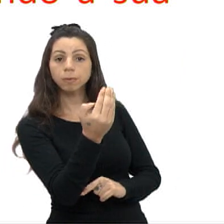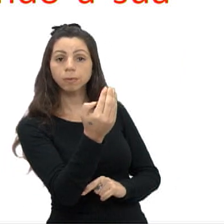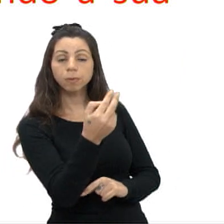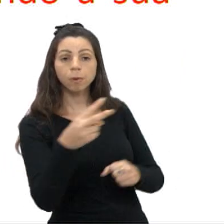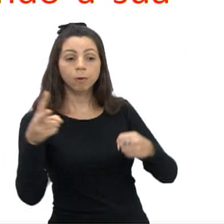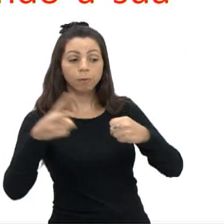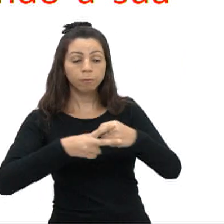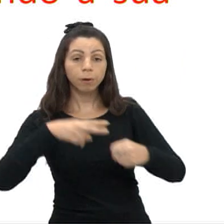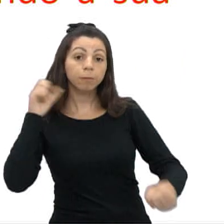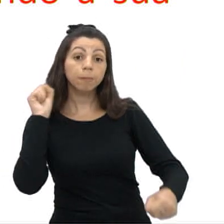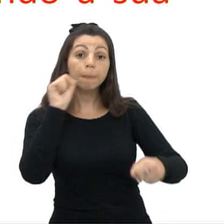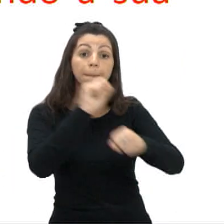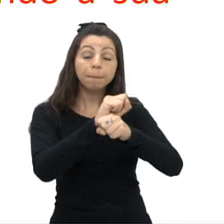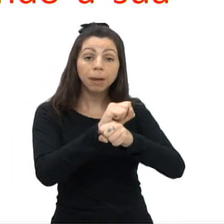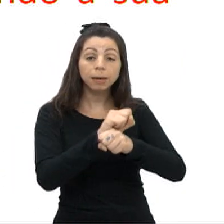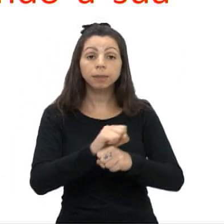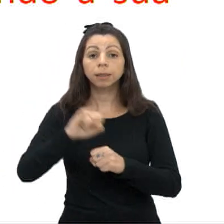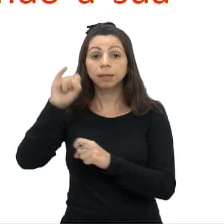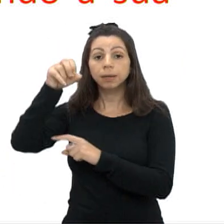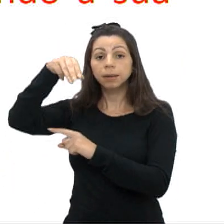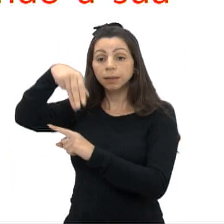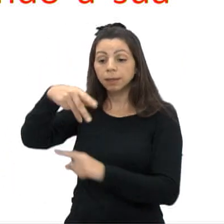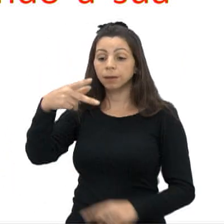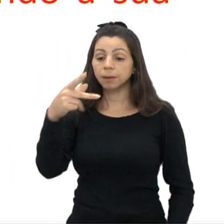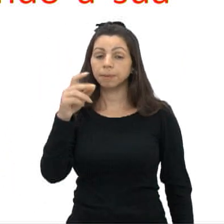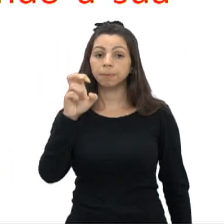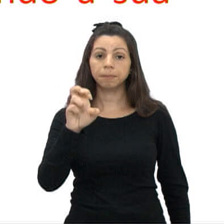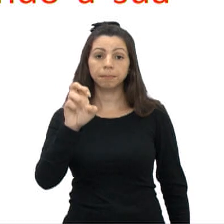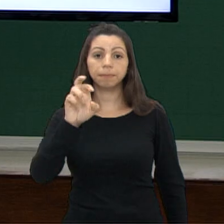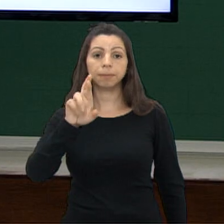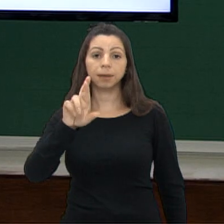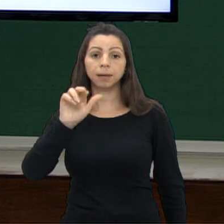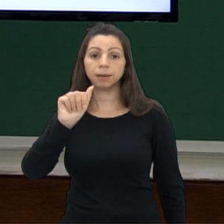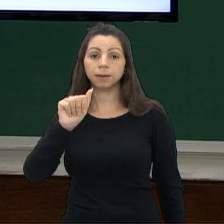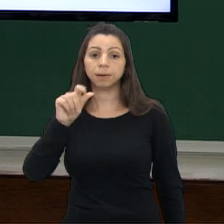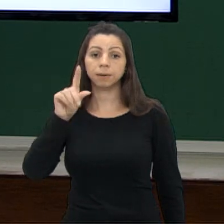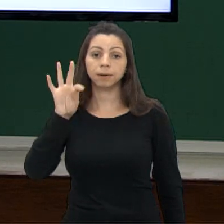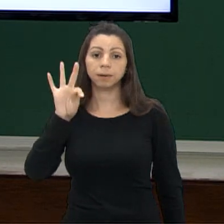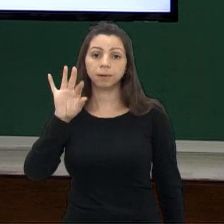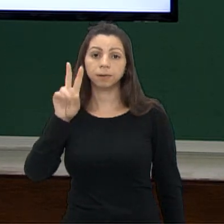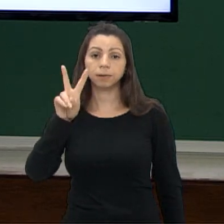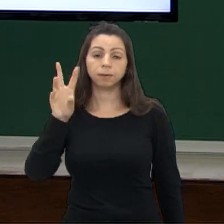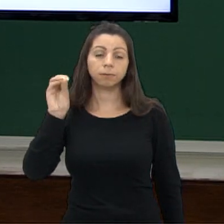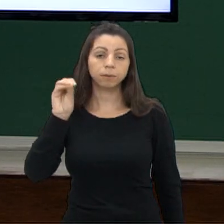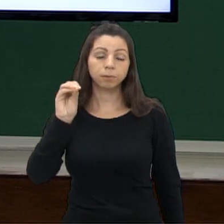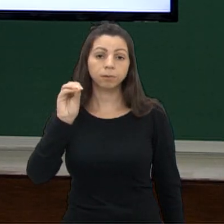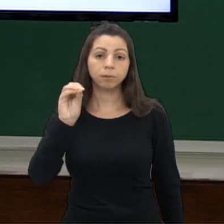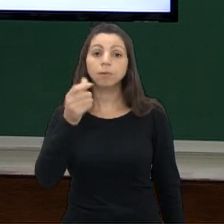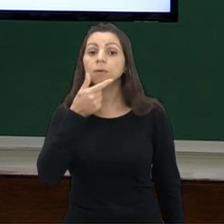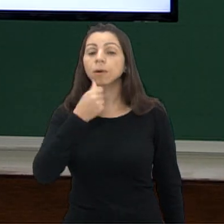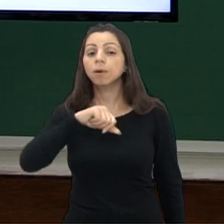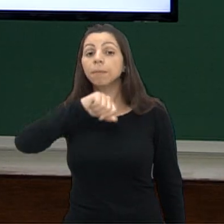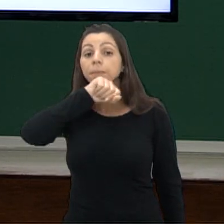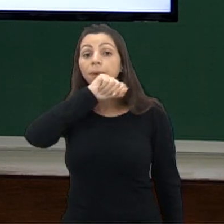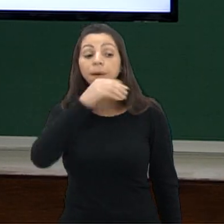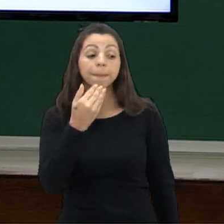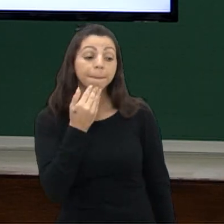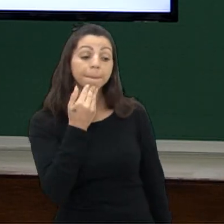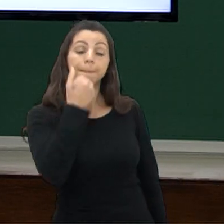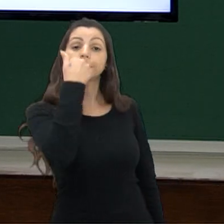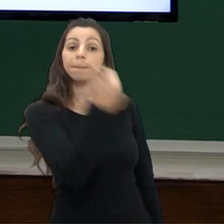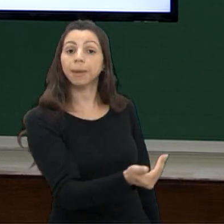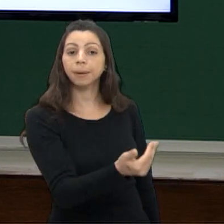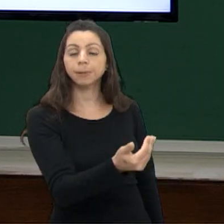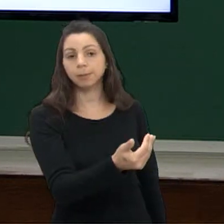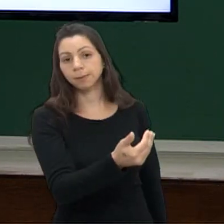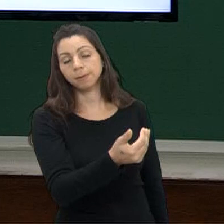modo imperativo. É o que acontece. O pai faz um pedido, ou até mesmo uma ordem para o Tavinho. O